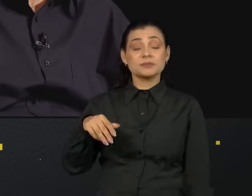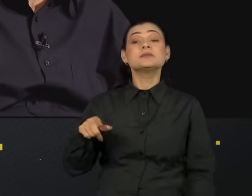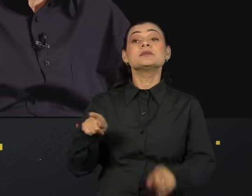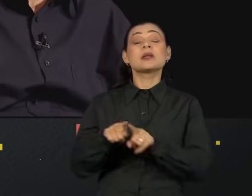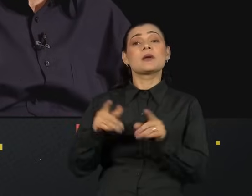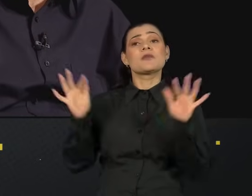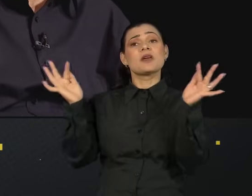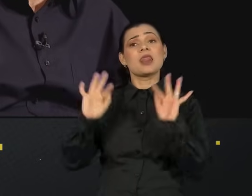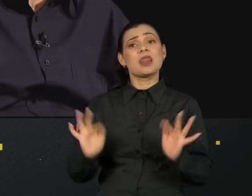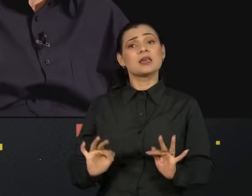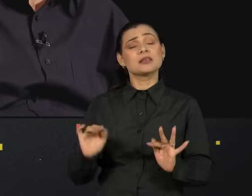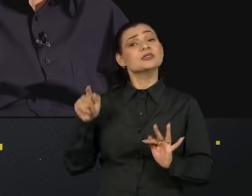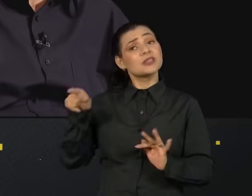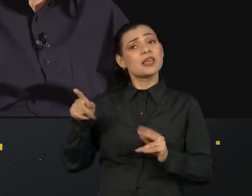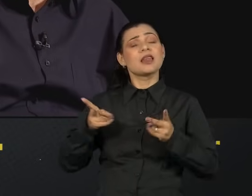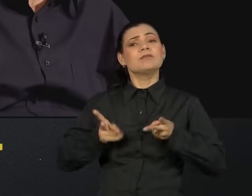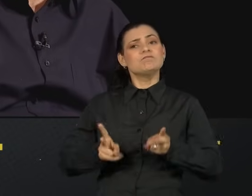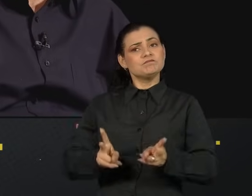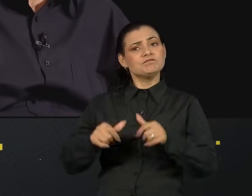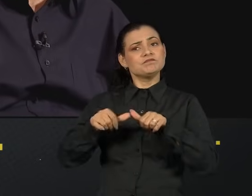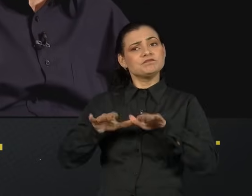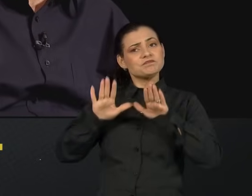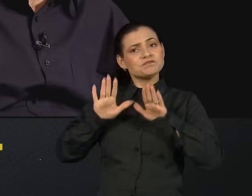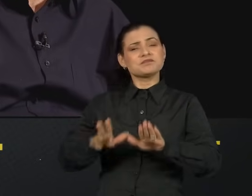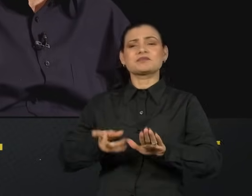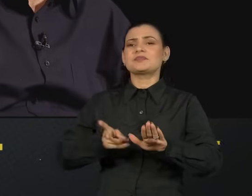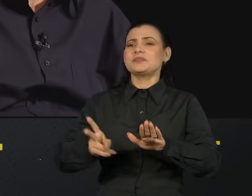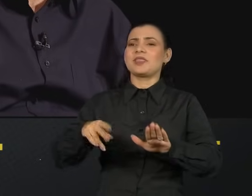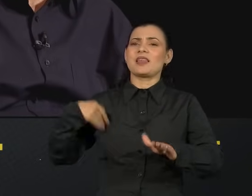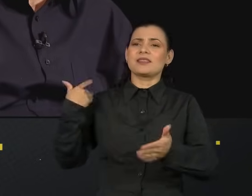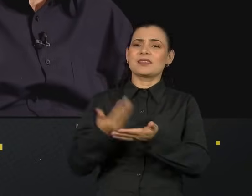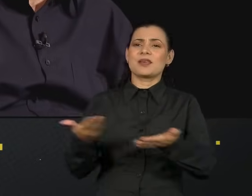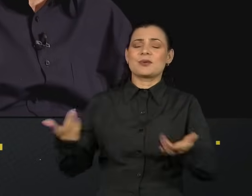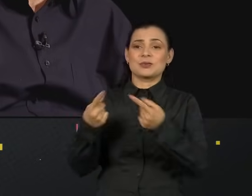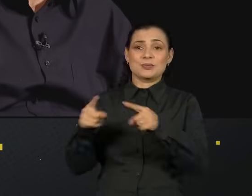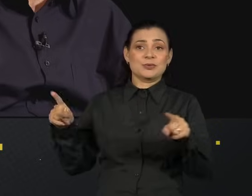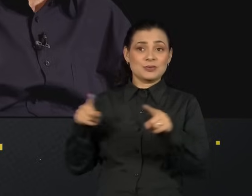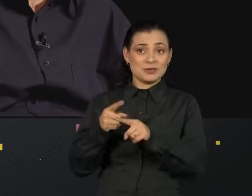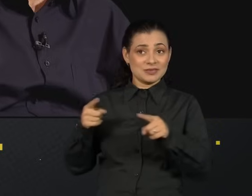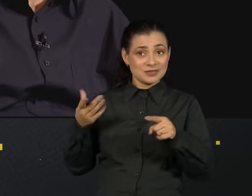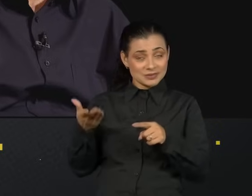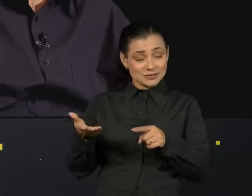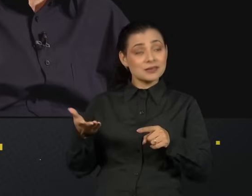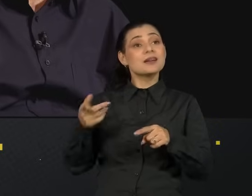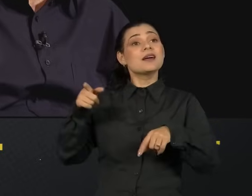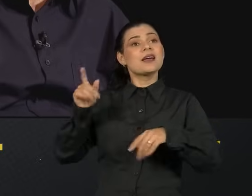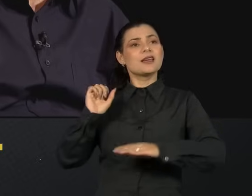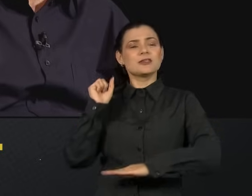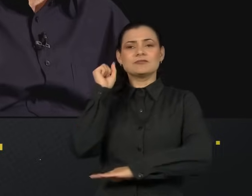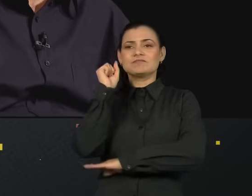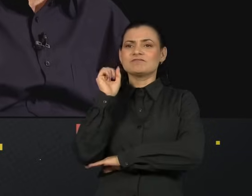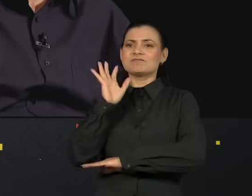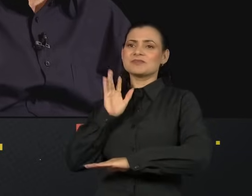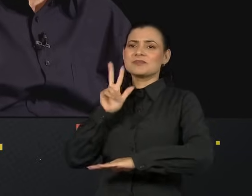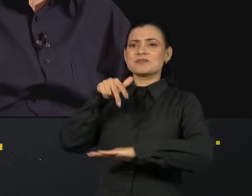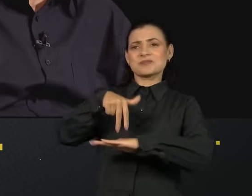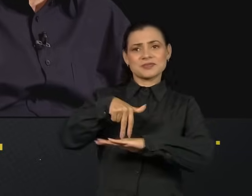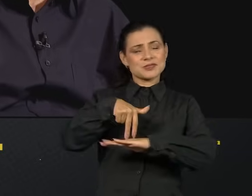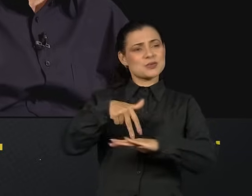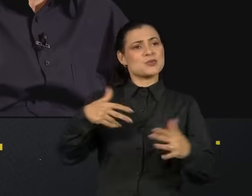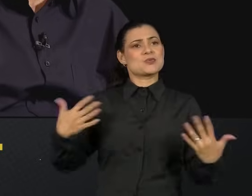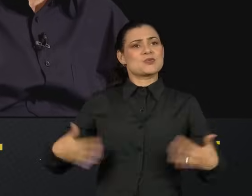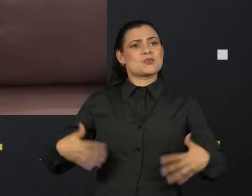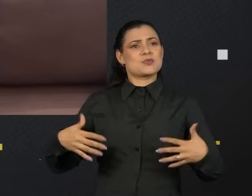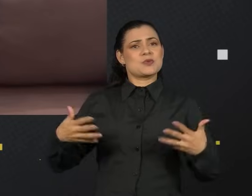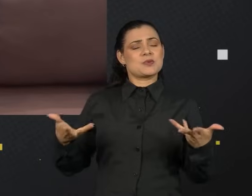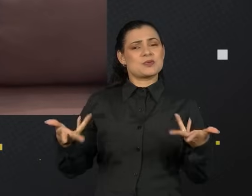ainda por ele permanecer na música e ter o seu lugar de destaque no